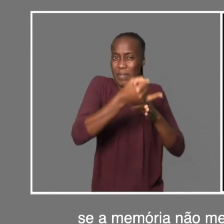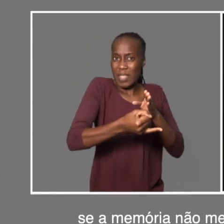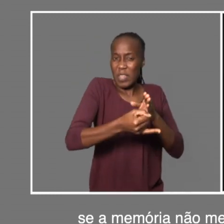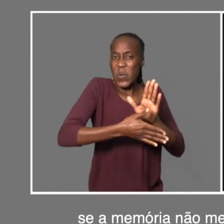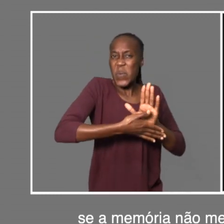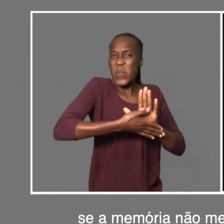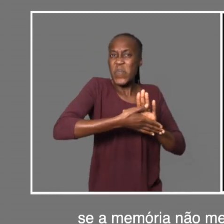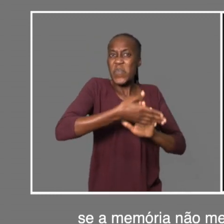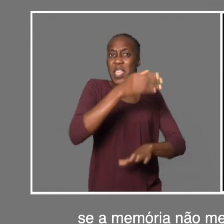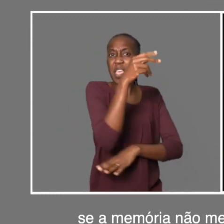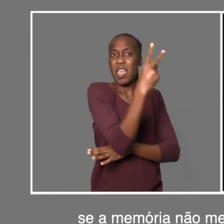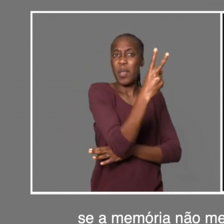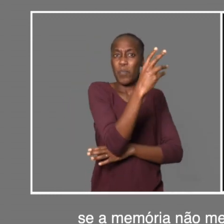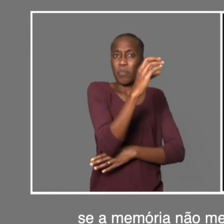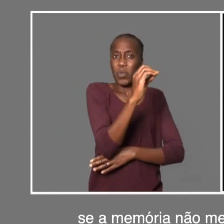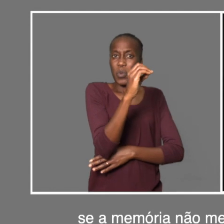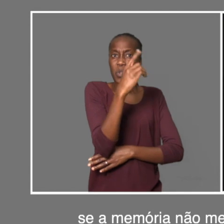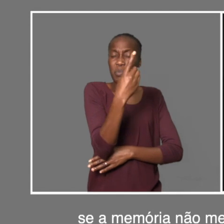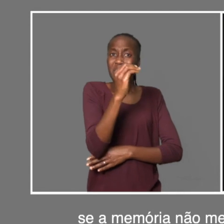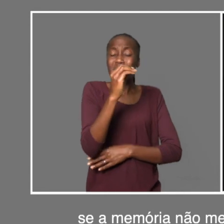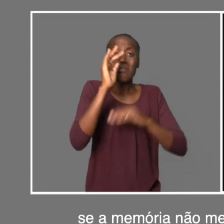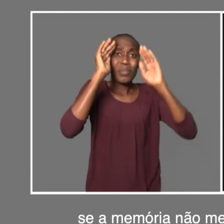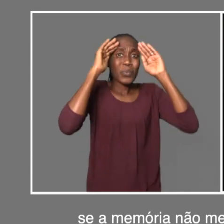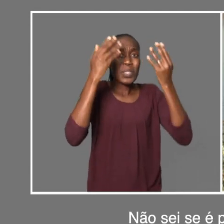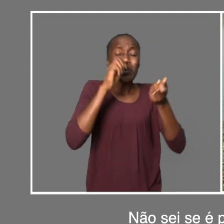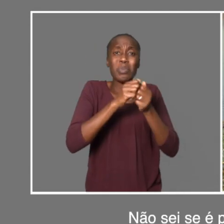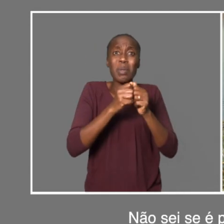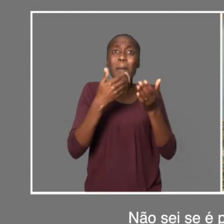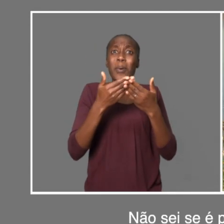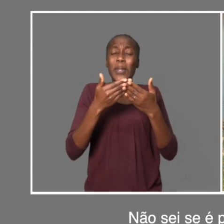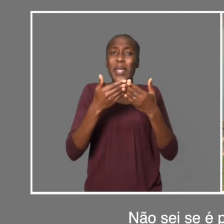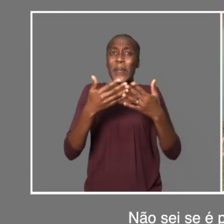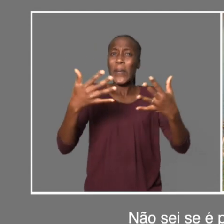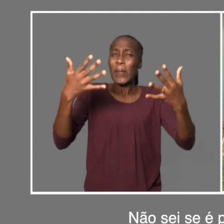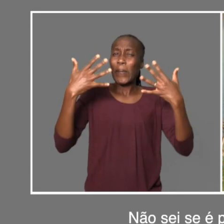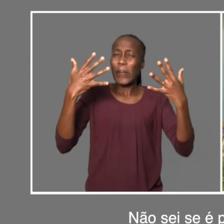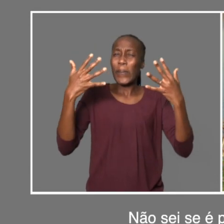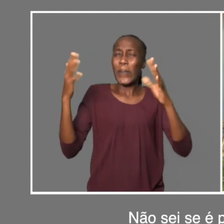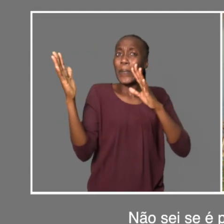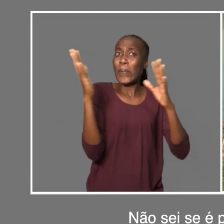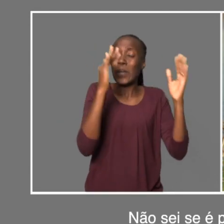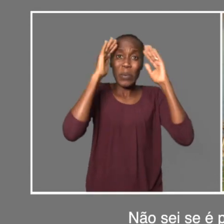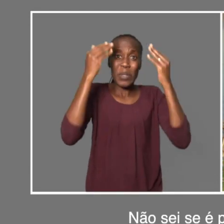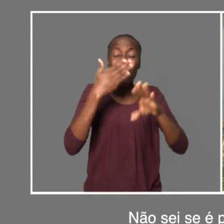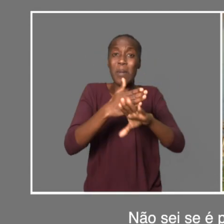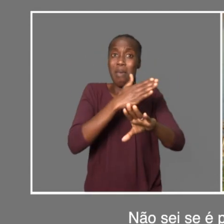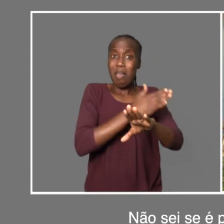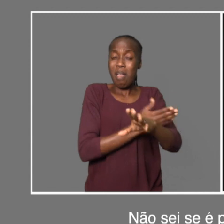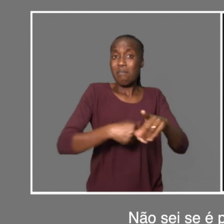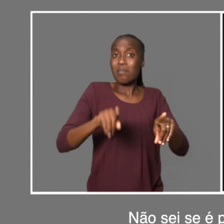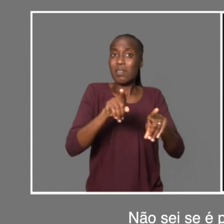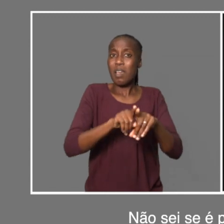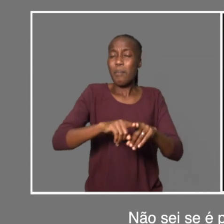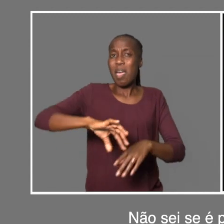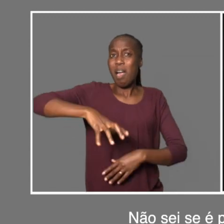peixe terminou bem bem em 2010 quando não me falho de memória agora não sei se são mudanças climáticas porque houve um